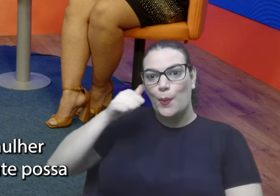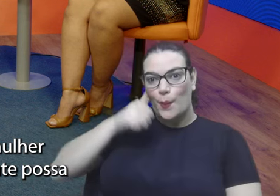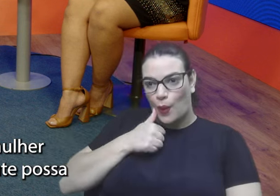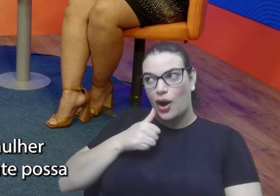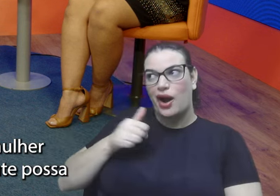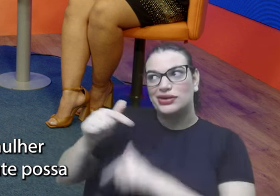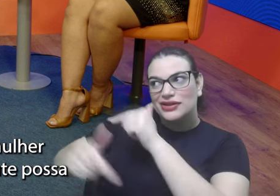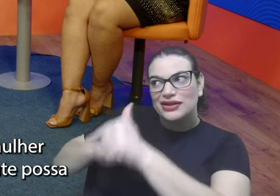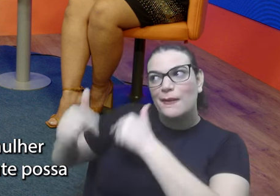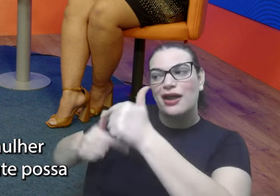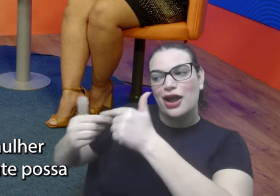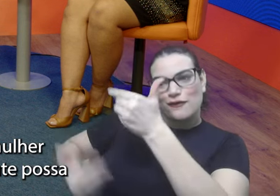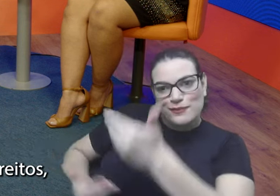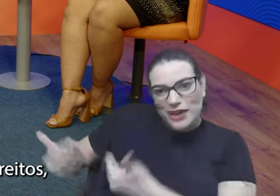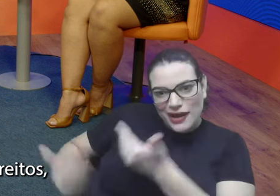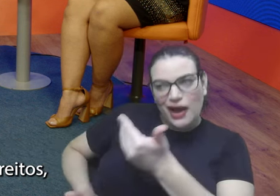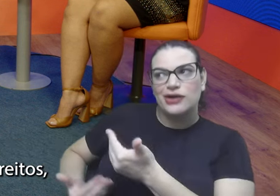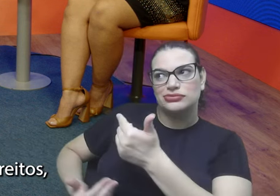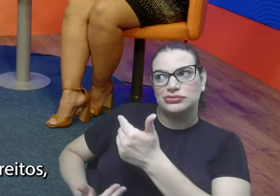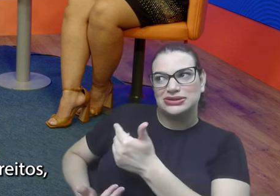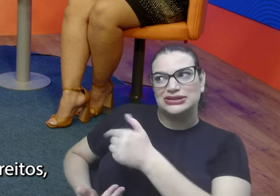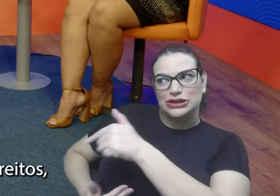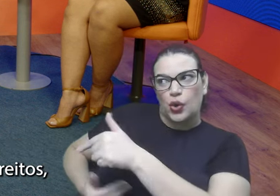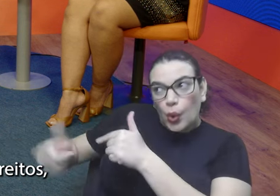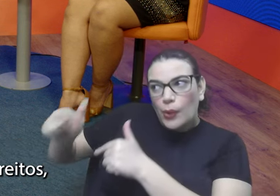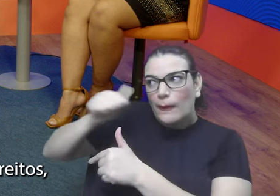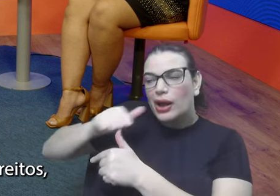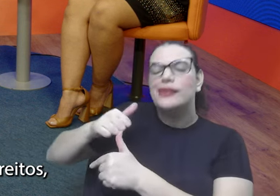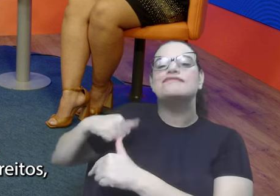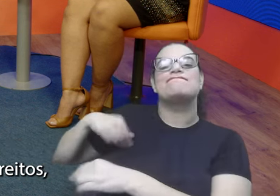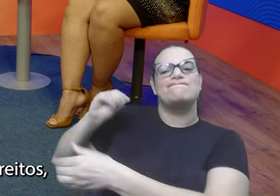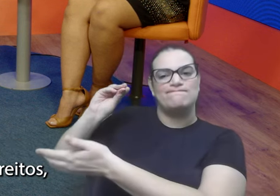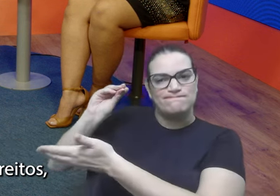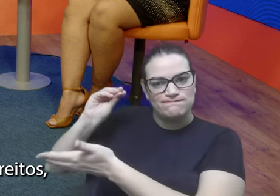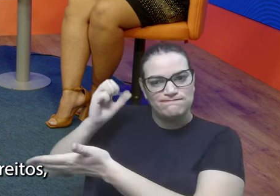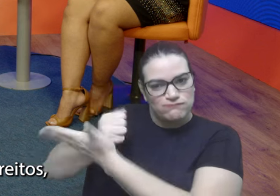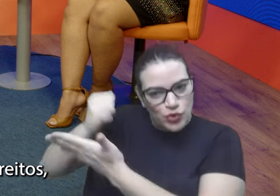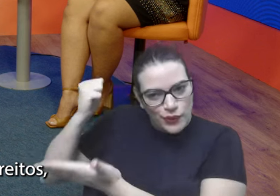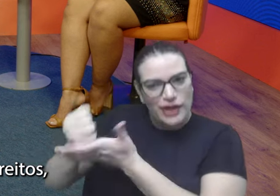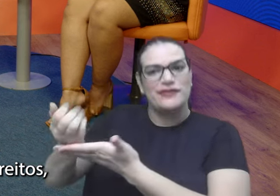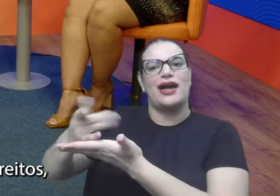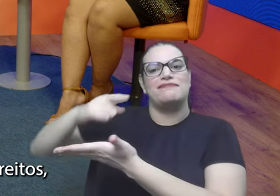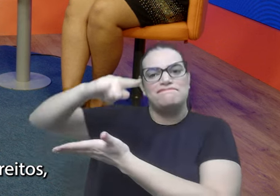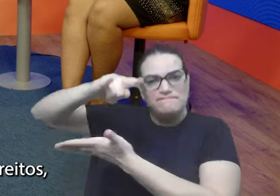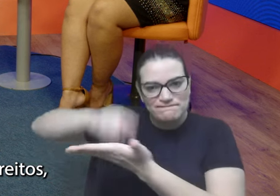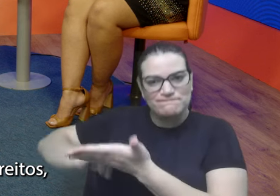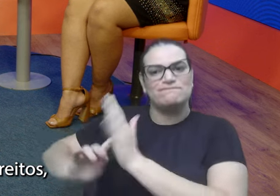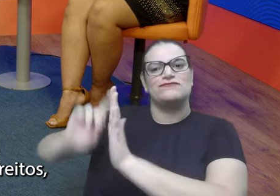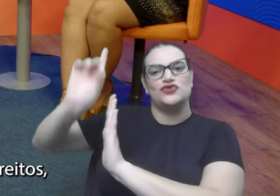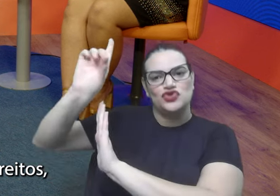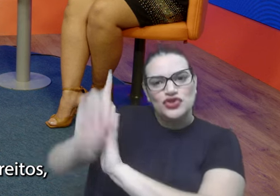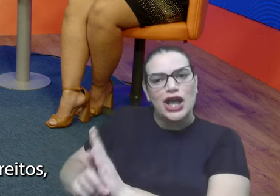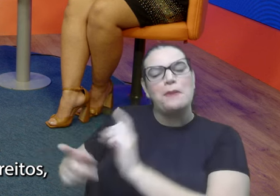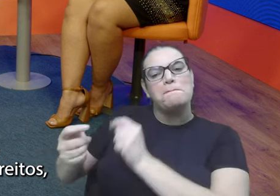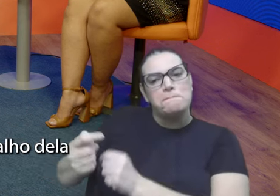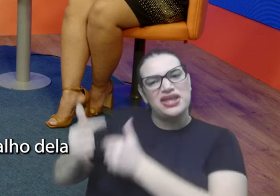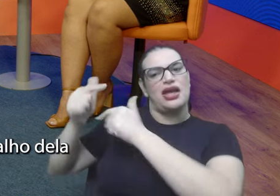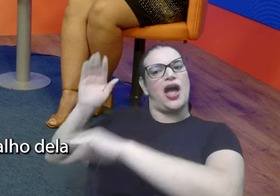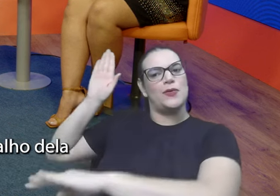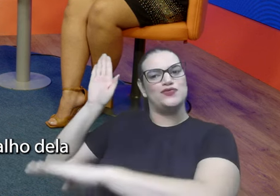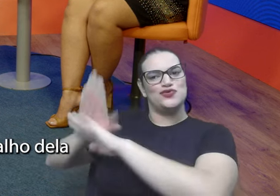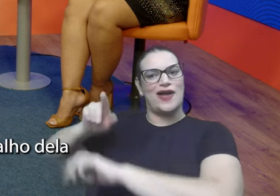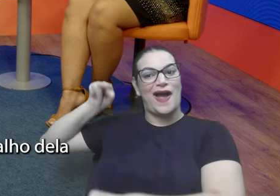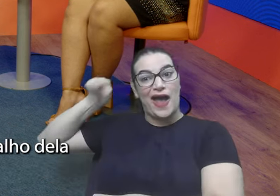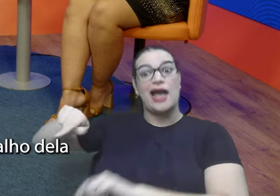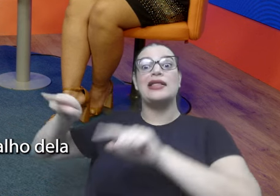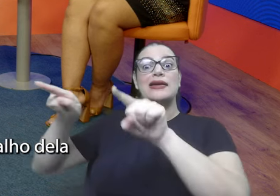trabalhando pra gente que a gente possa remunerá-lo contratá-la Que ela possa ter benefícios direitos direitos né para